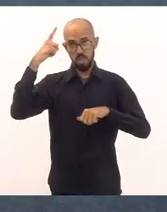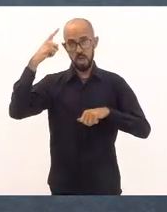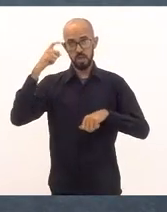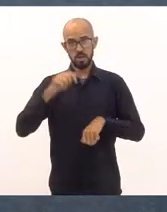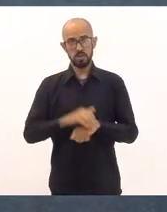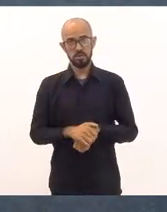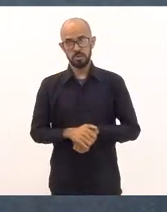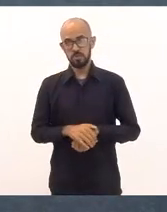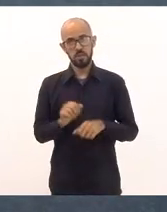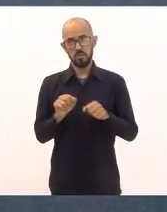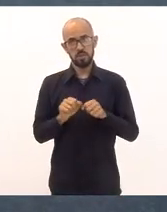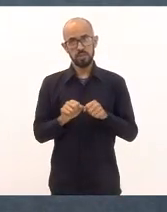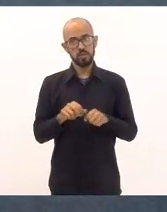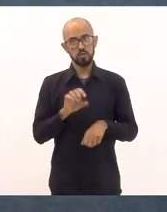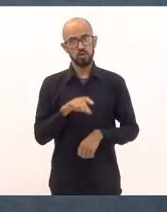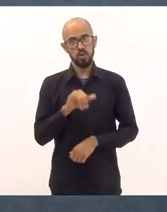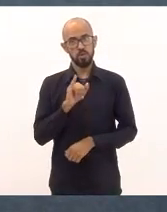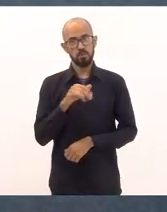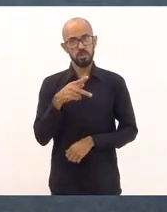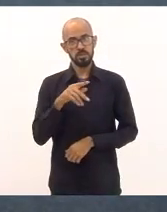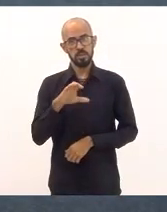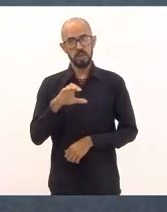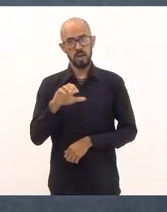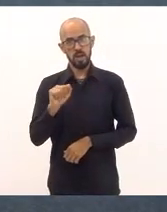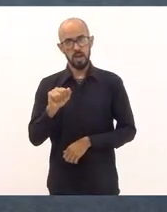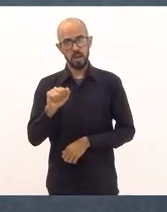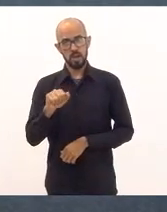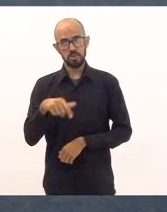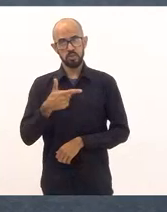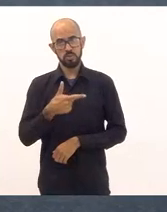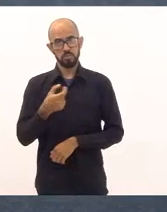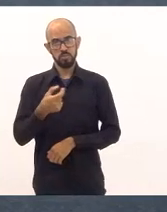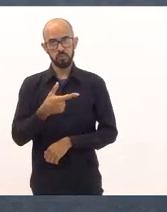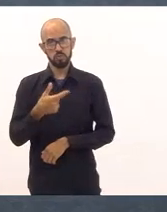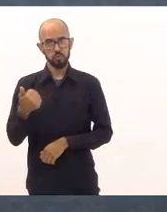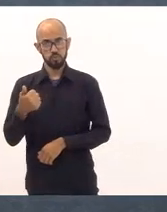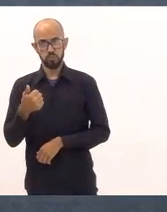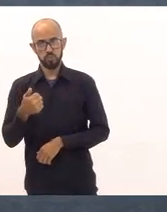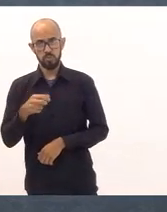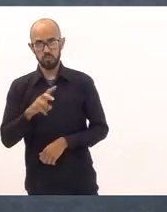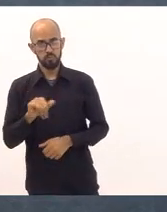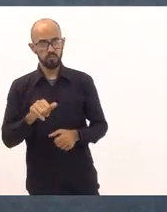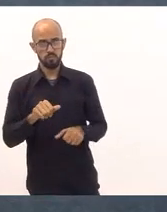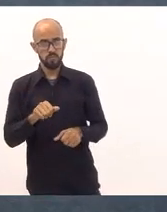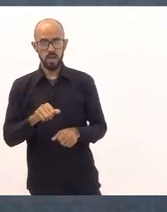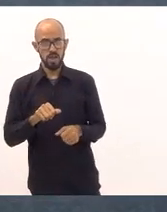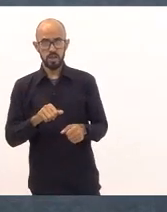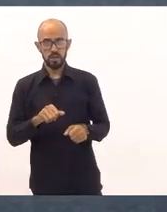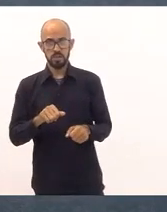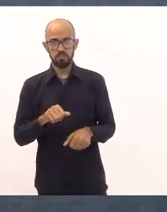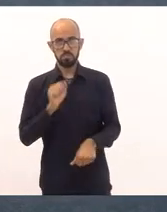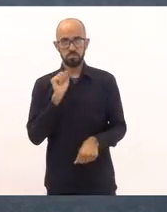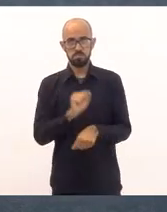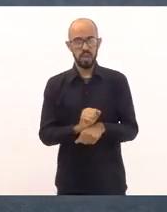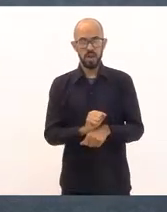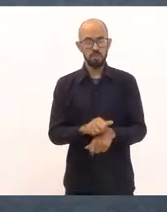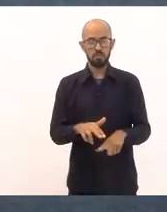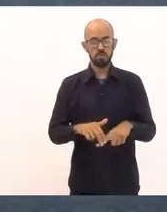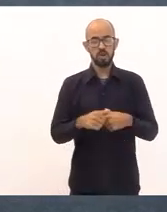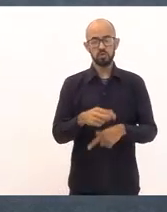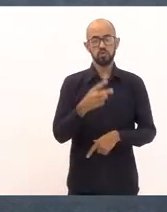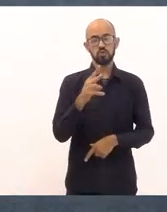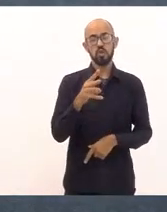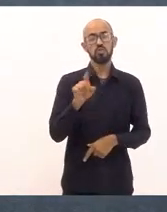o IPCA de 21. Vai deixar de fazer 50% por 2,5%, menos de